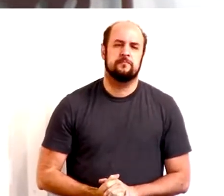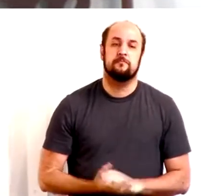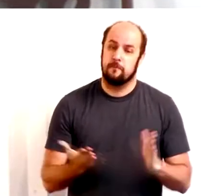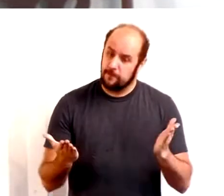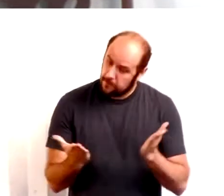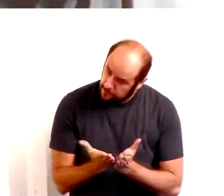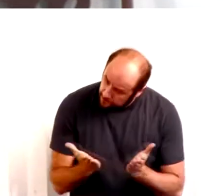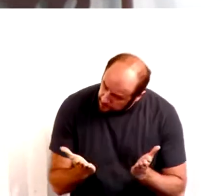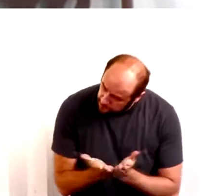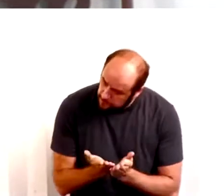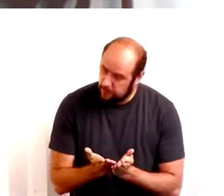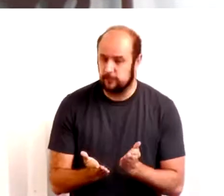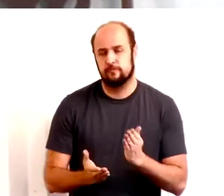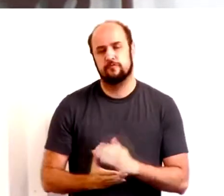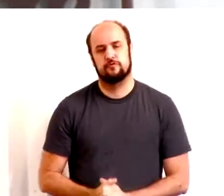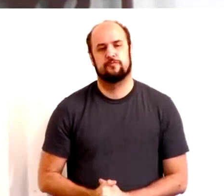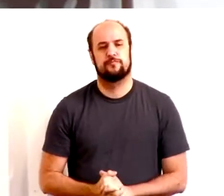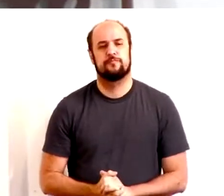cristão,